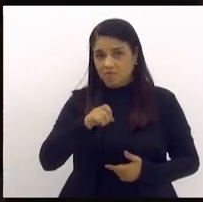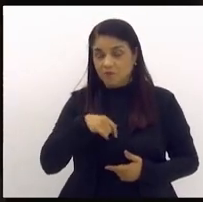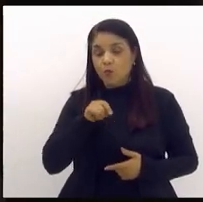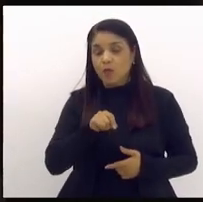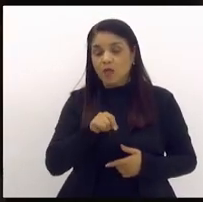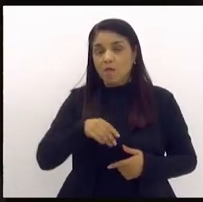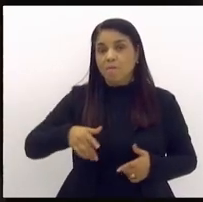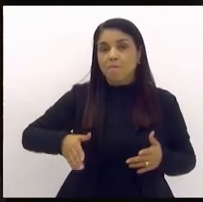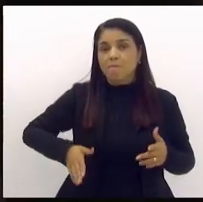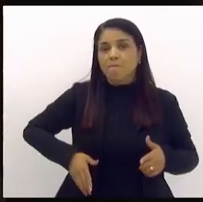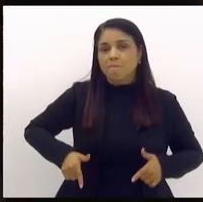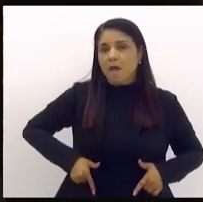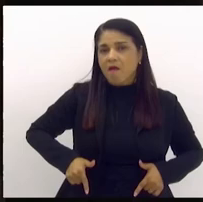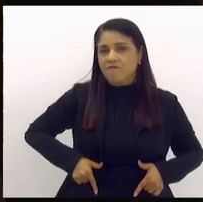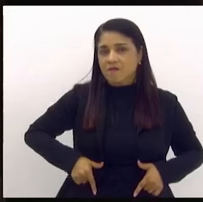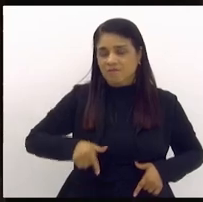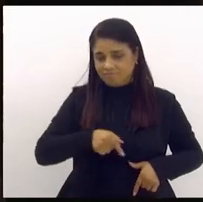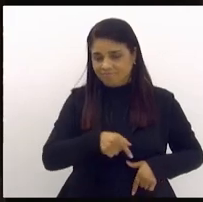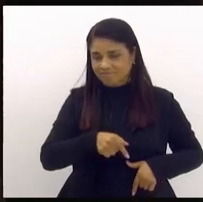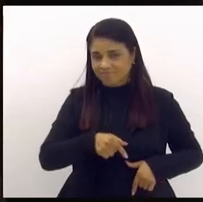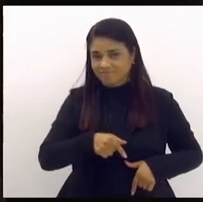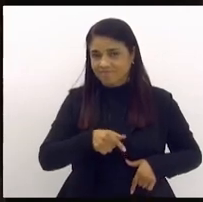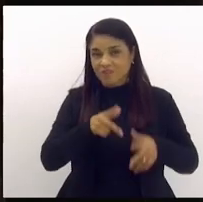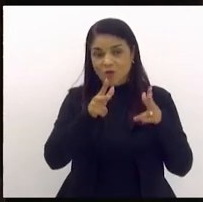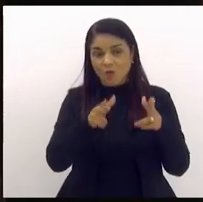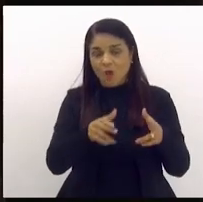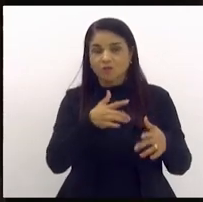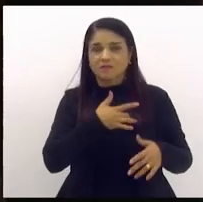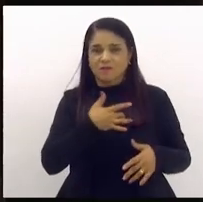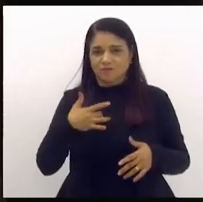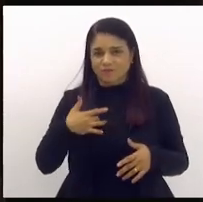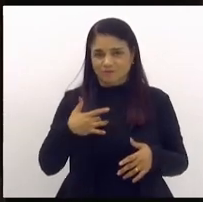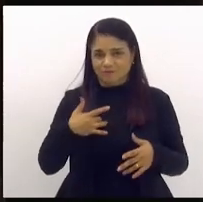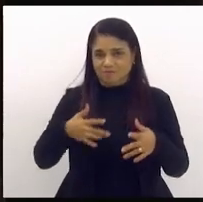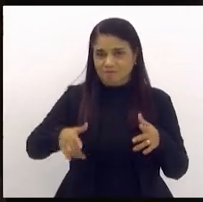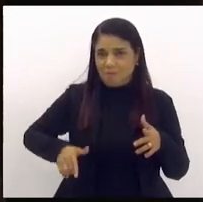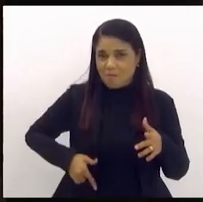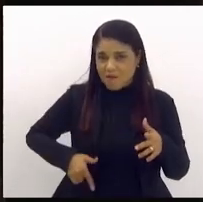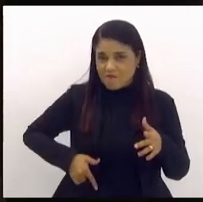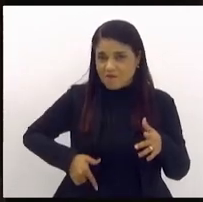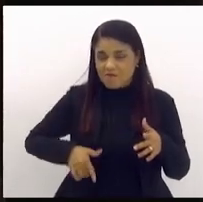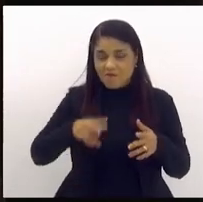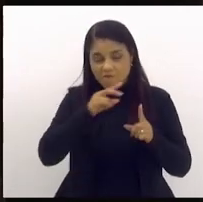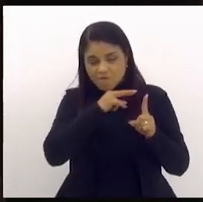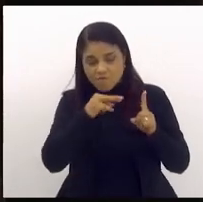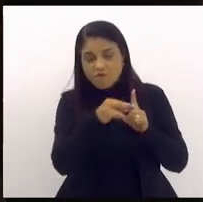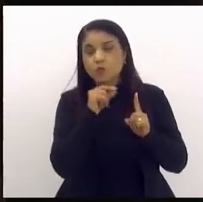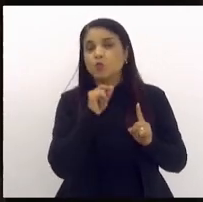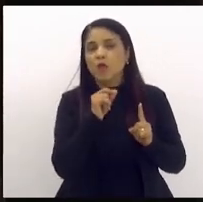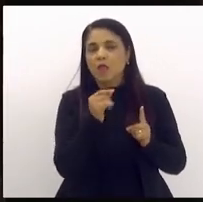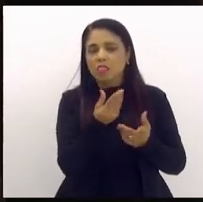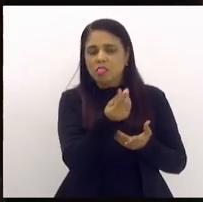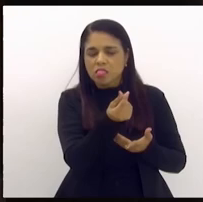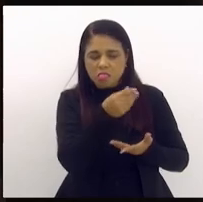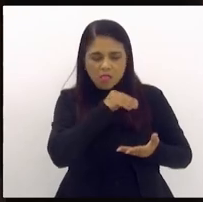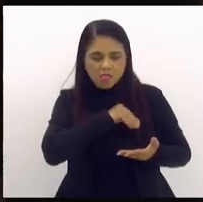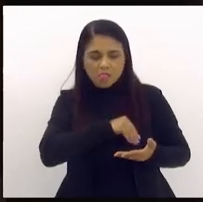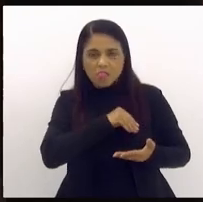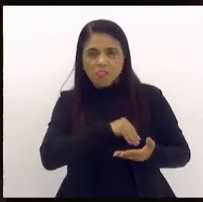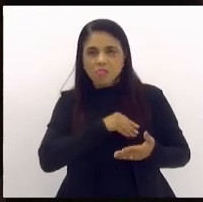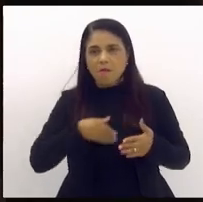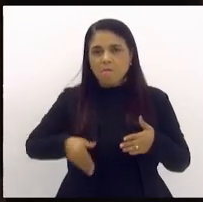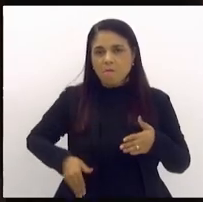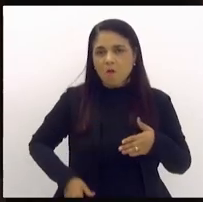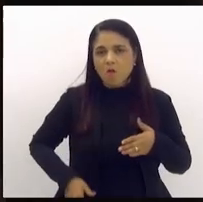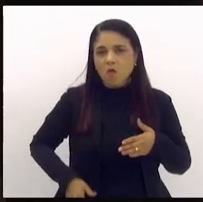Assim como a máfia da saúde. Assim como a máfia da saúde, que só visa botar dinheiro no bolso sem trabalhar. E